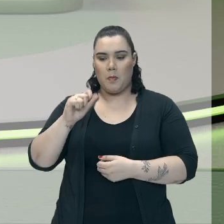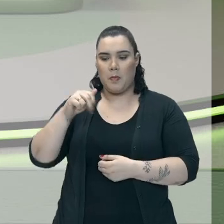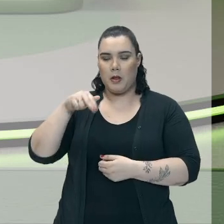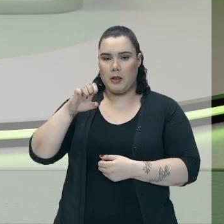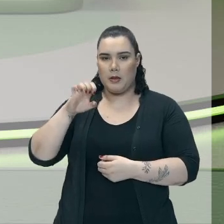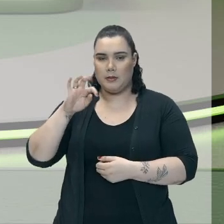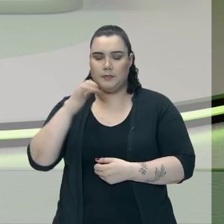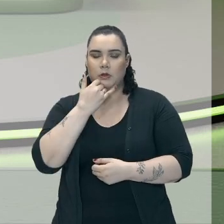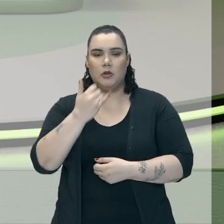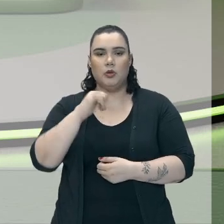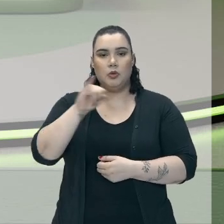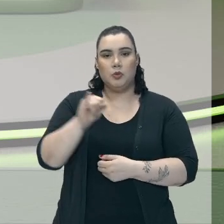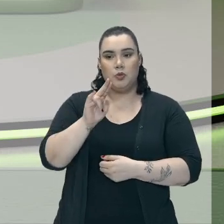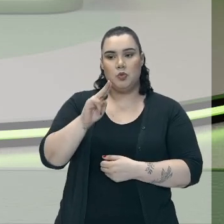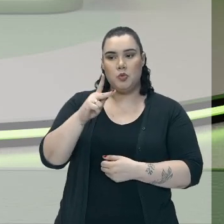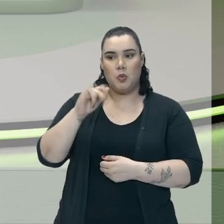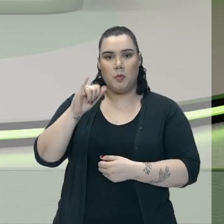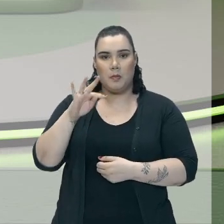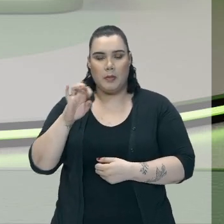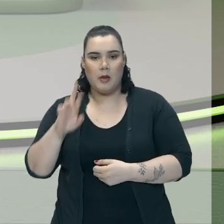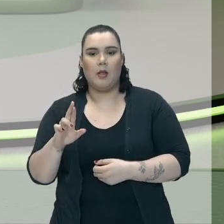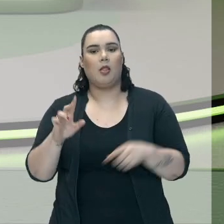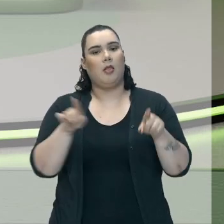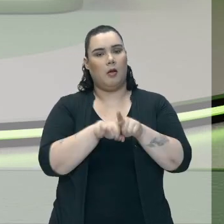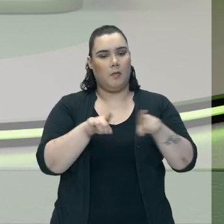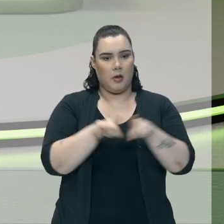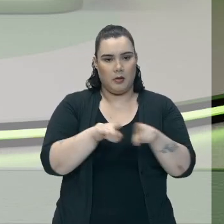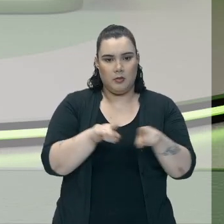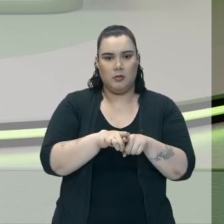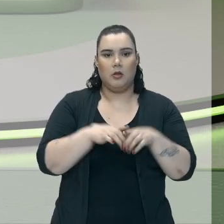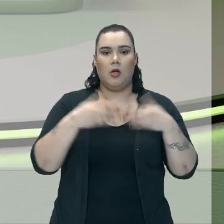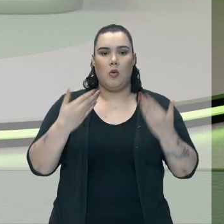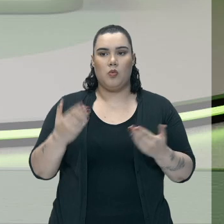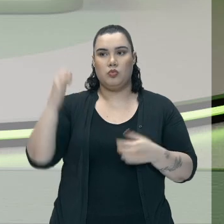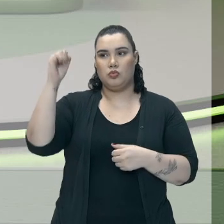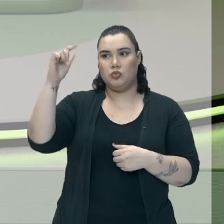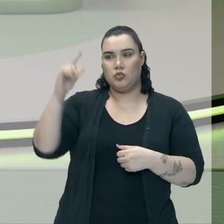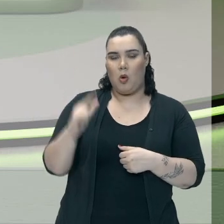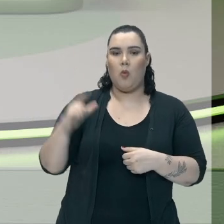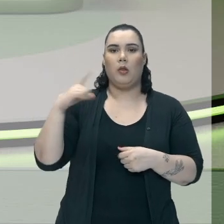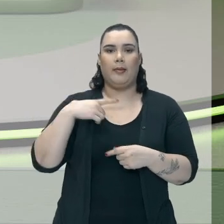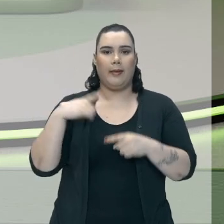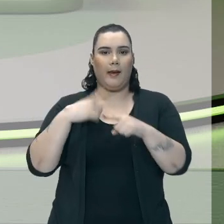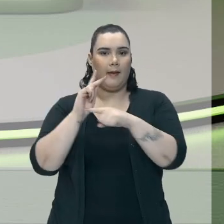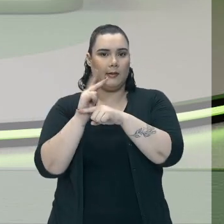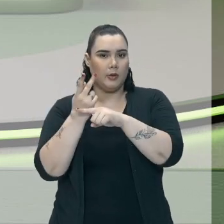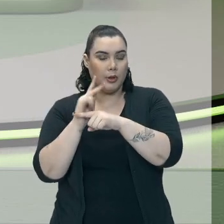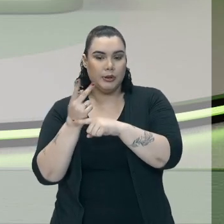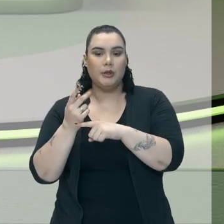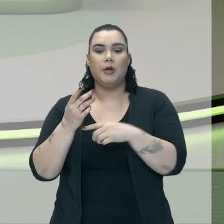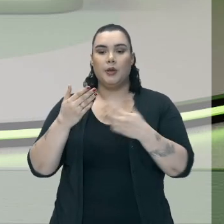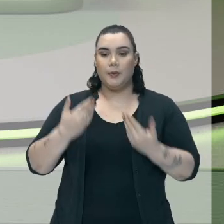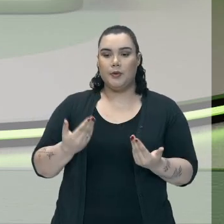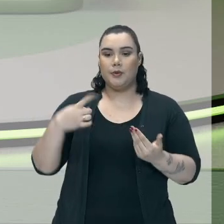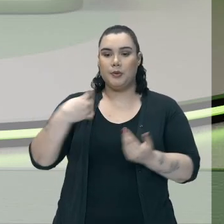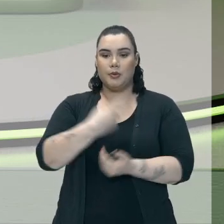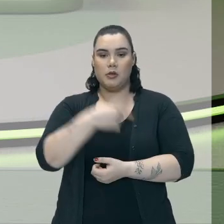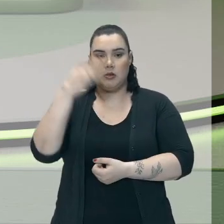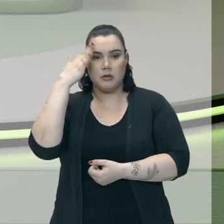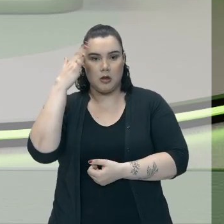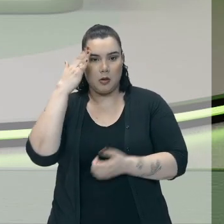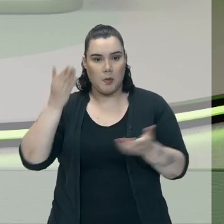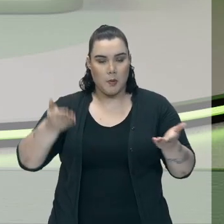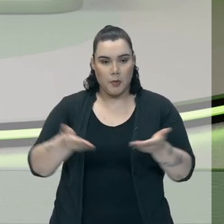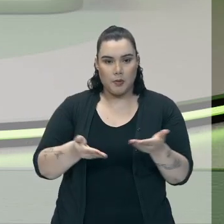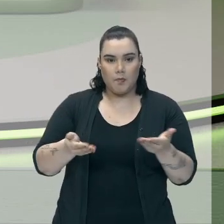gasoso, essencialmente, né? O Sol também é basicamente constituído de hidrogênio. Então, nós sabemos isso, hoje em